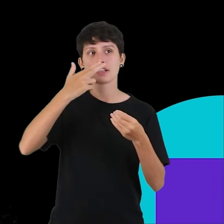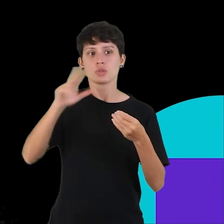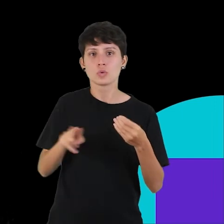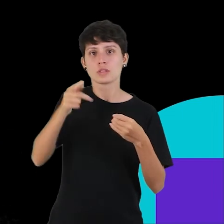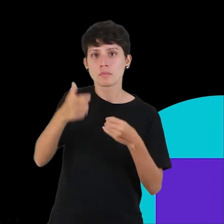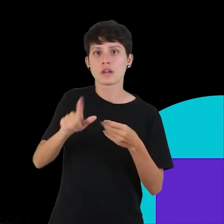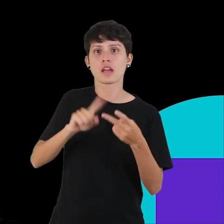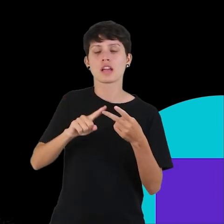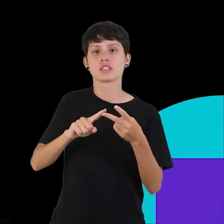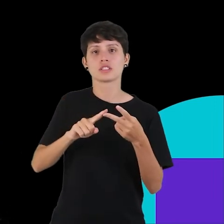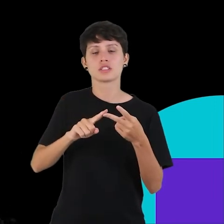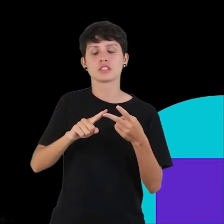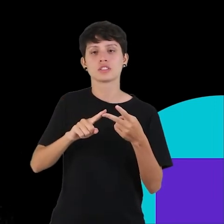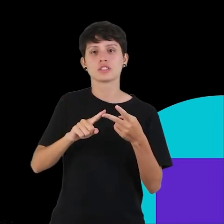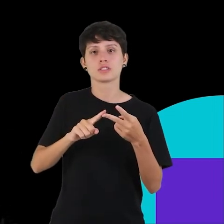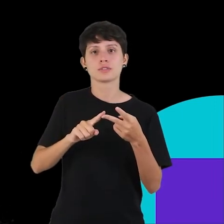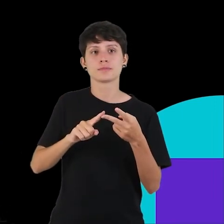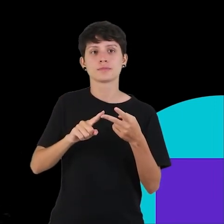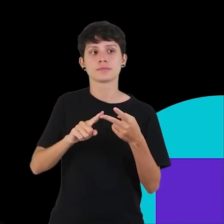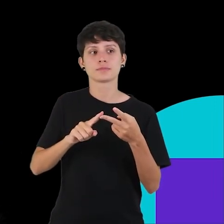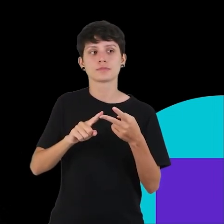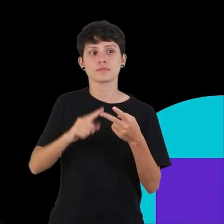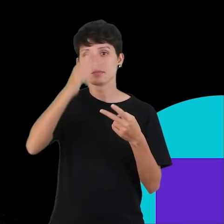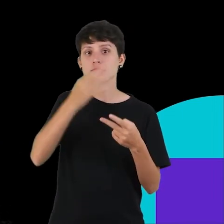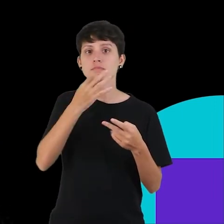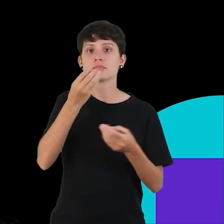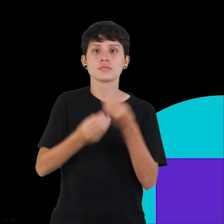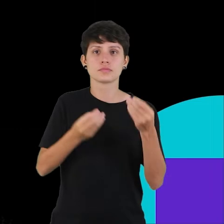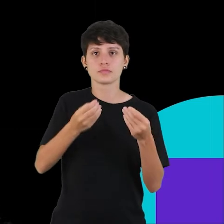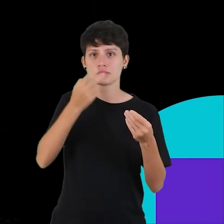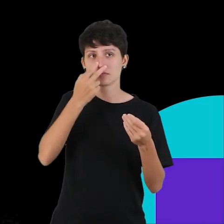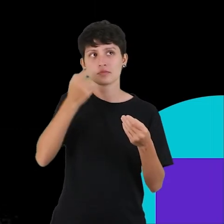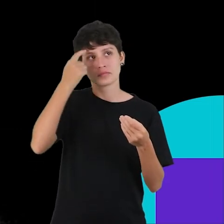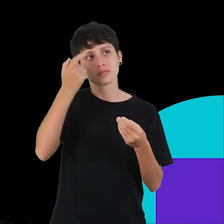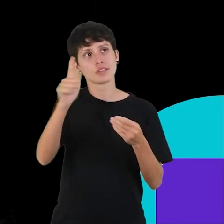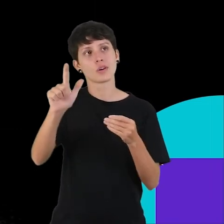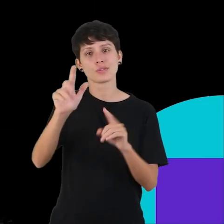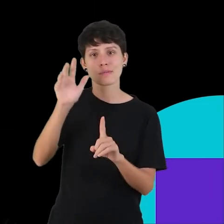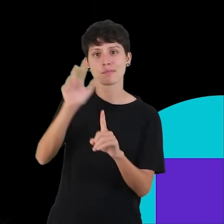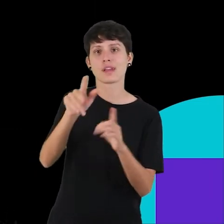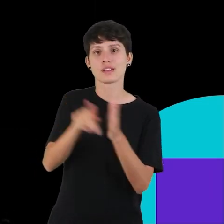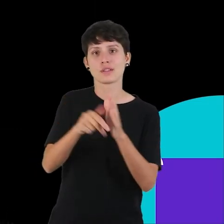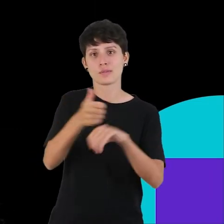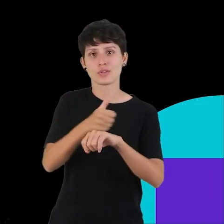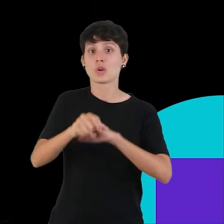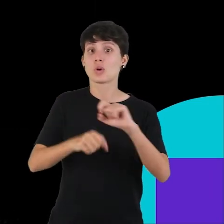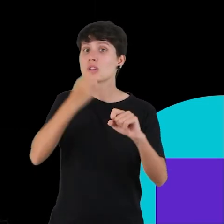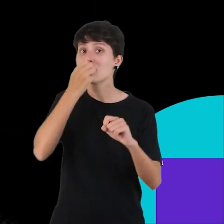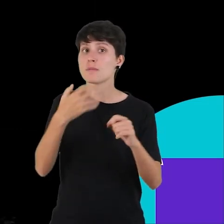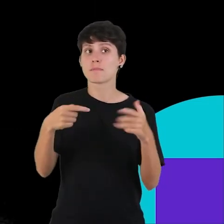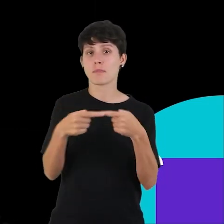Prejudica os hábitos alimentares, subnutrição, má nutrição, mais hábitos alimentares, queda da qualidade de